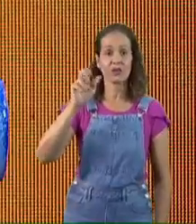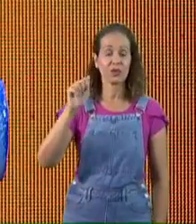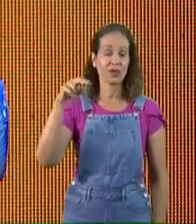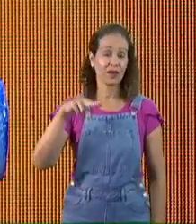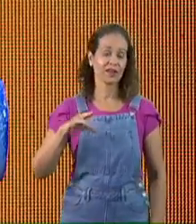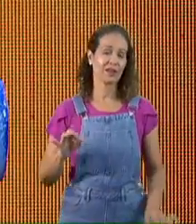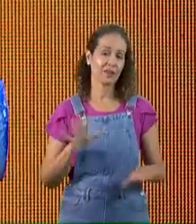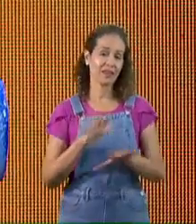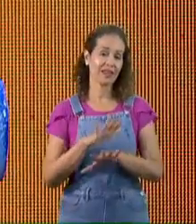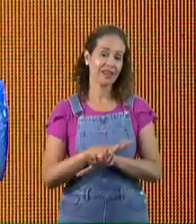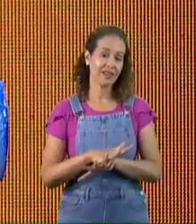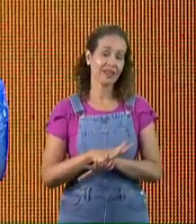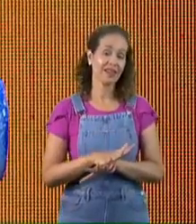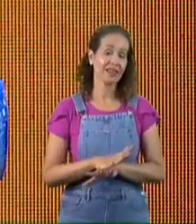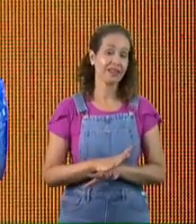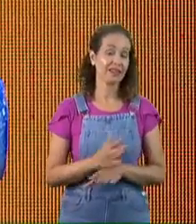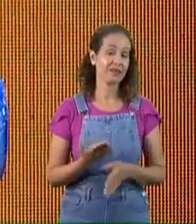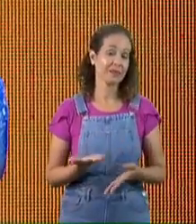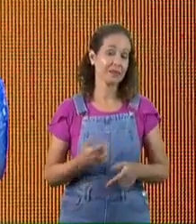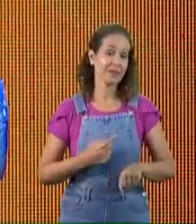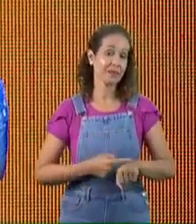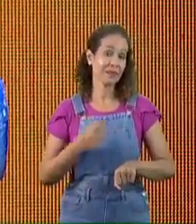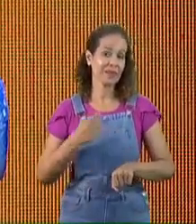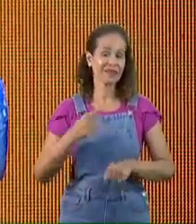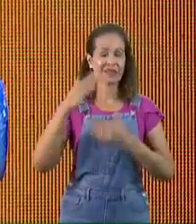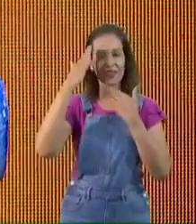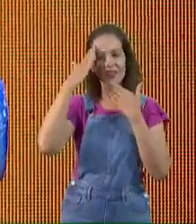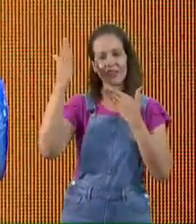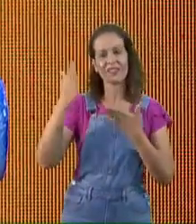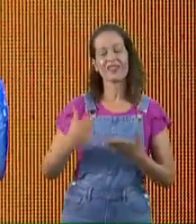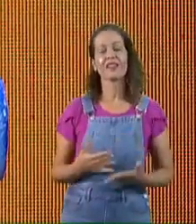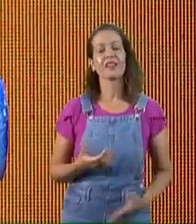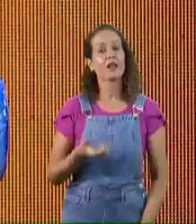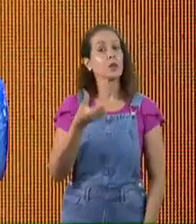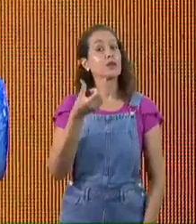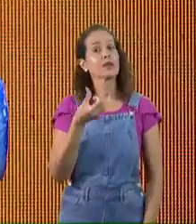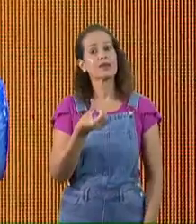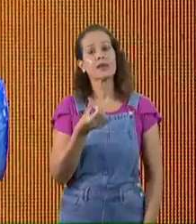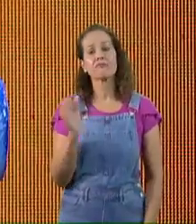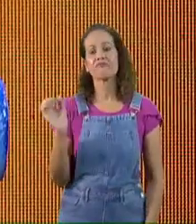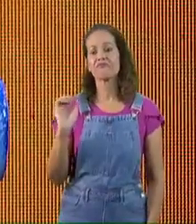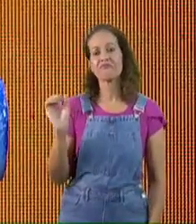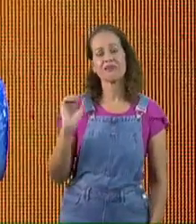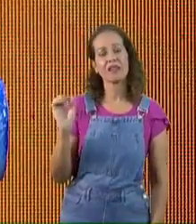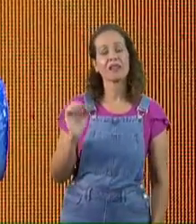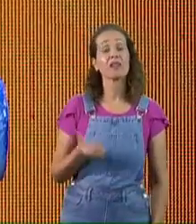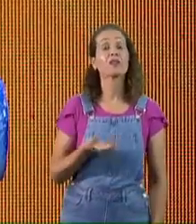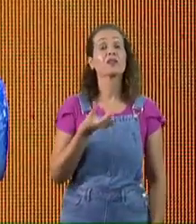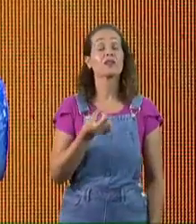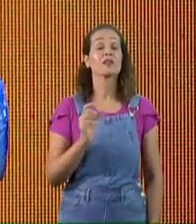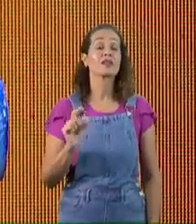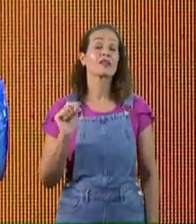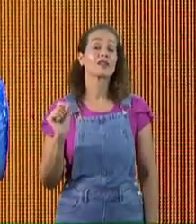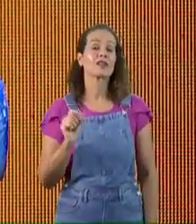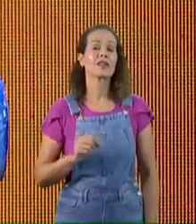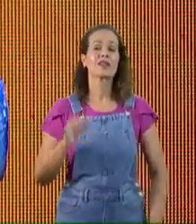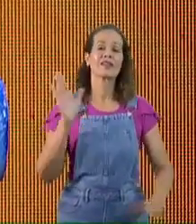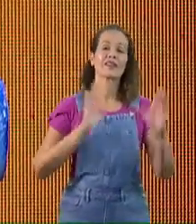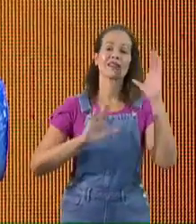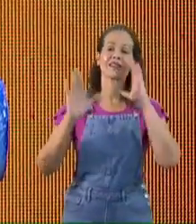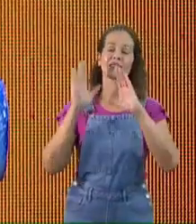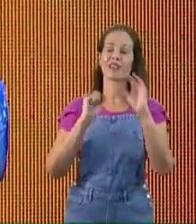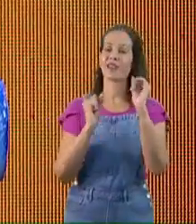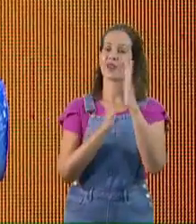nosso momento aqui de gratidão. Mas não caiu o 6, tio Luan. É verdade. E o 6 é cantar um